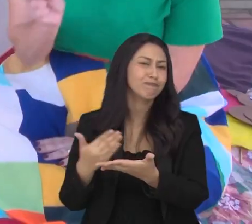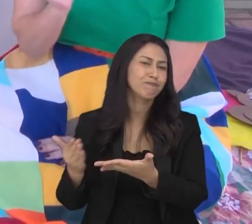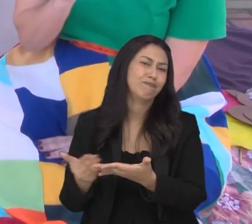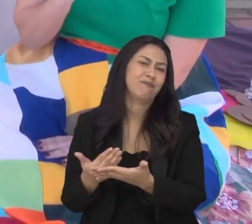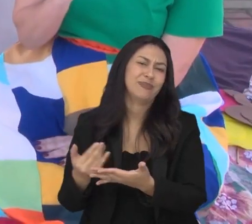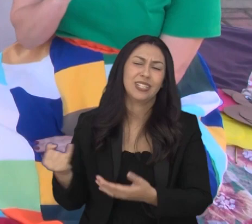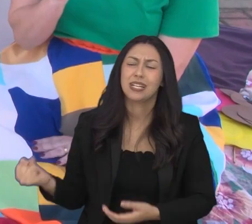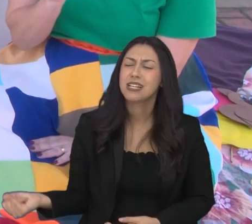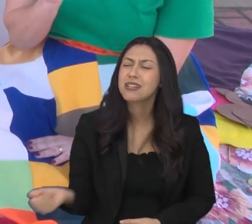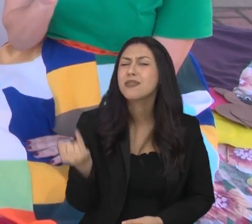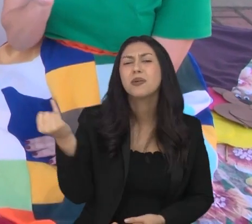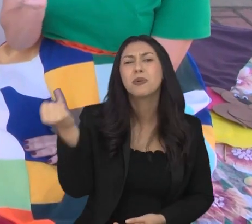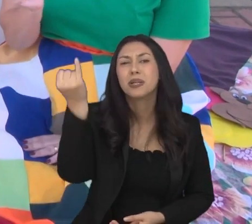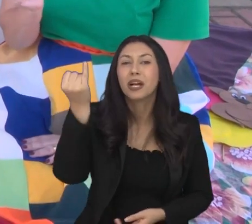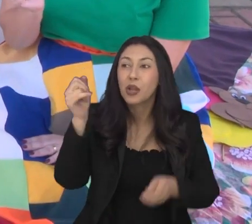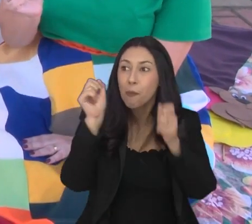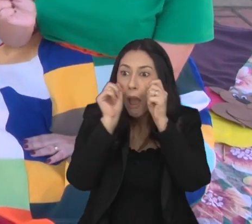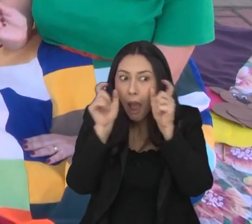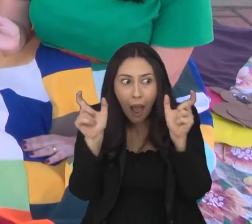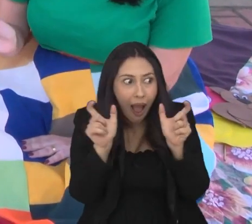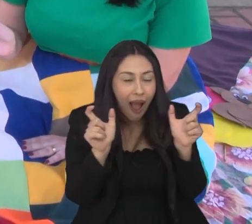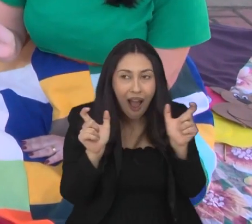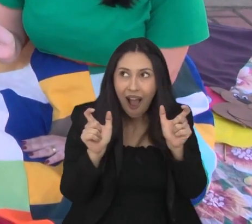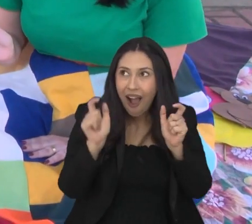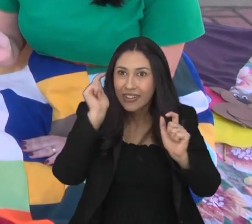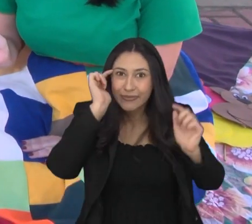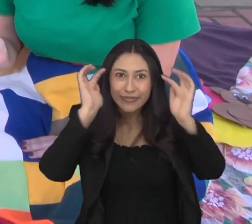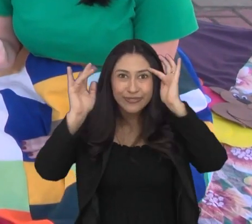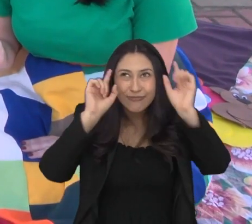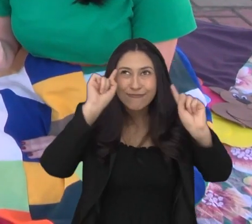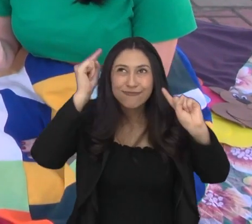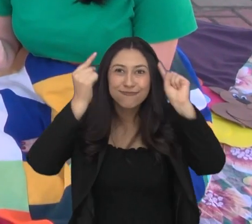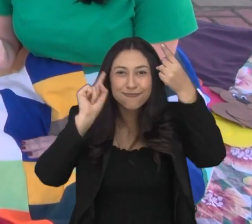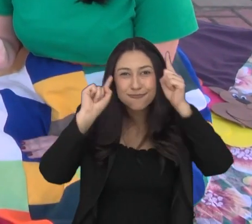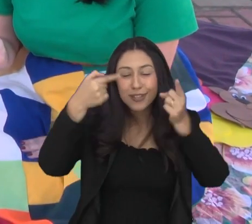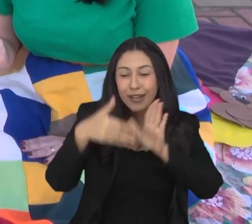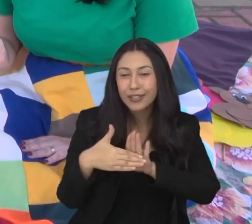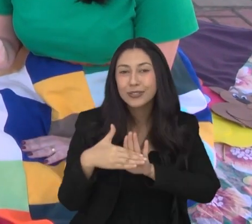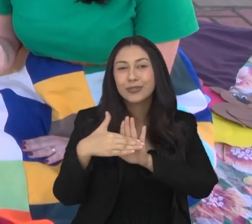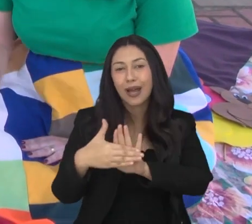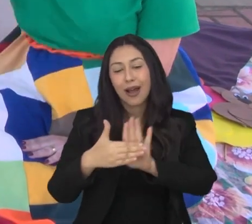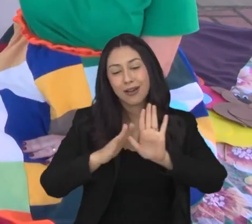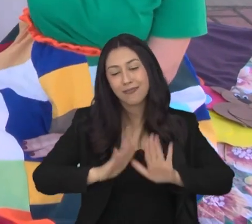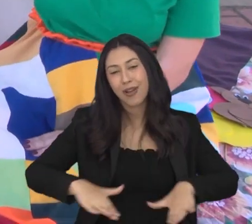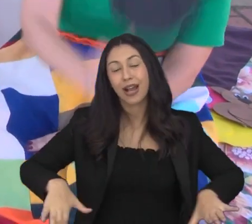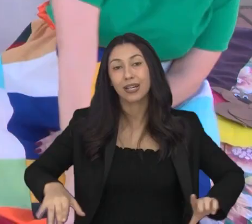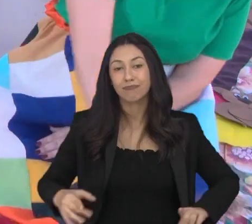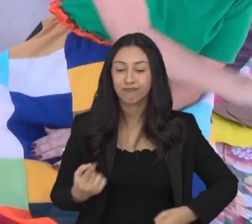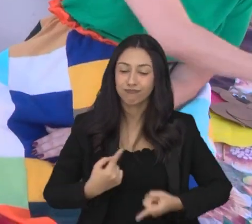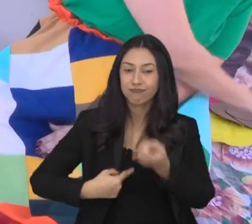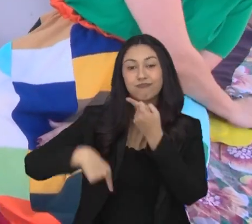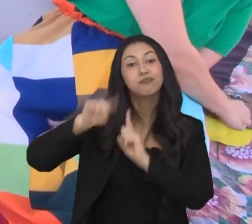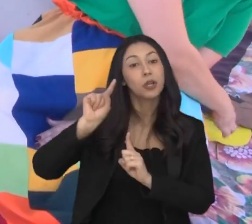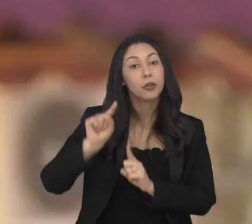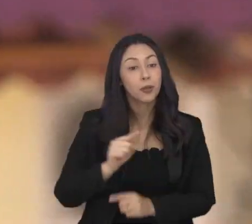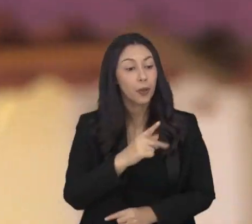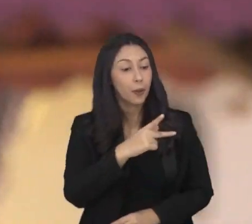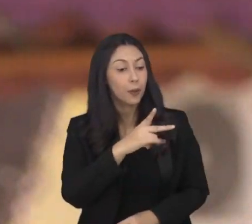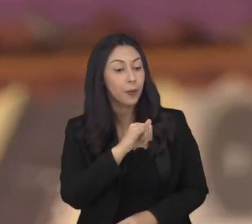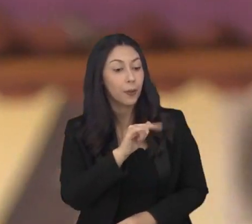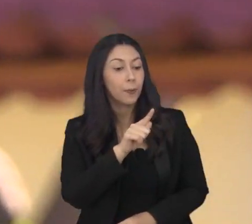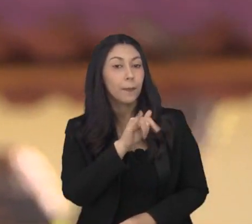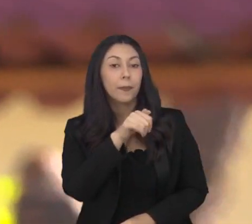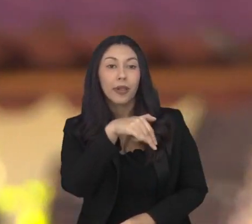livros. Matéria-prima para despertar a criatividade e contribuir para o desenvolvimento infantil.